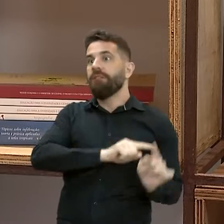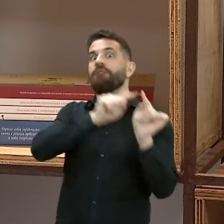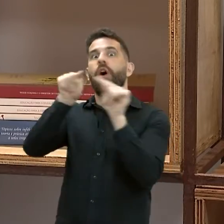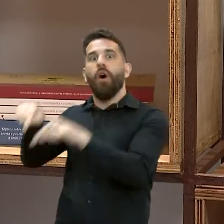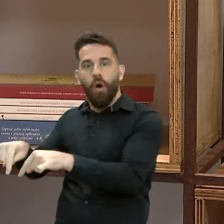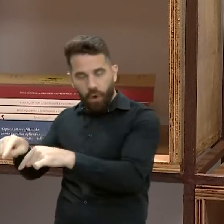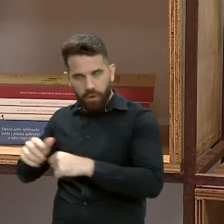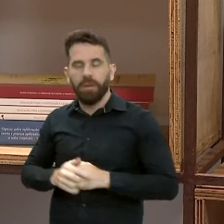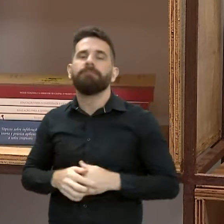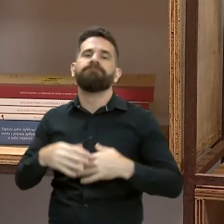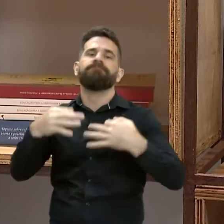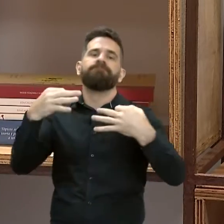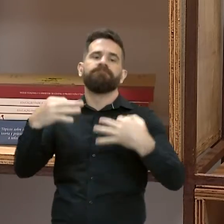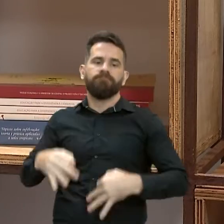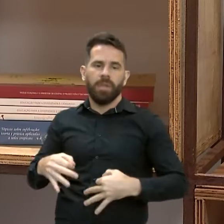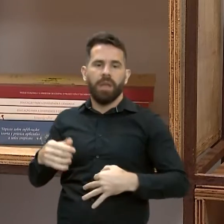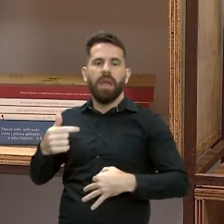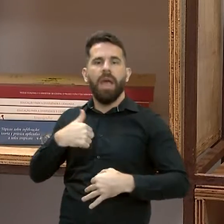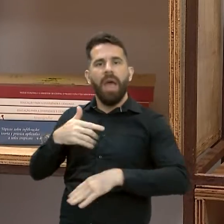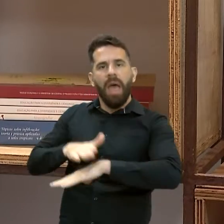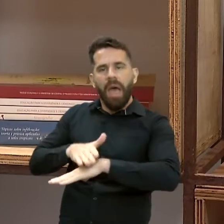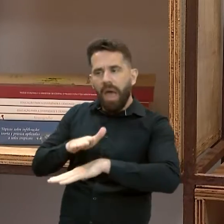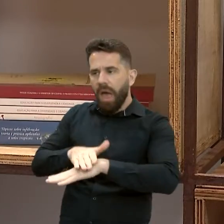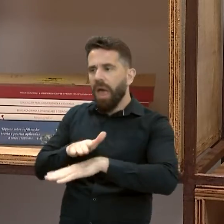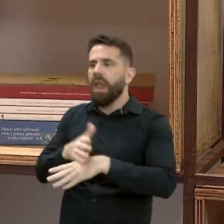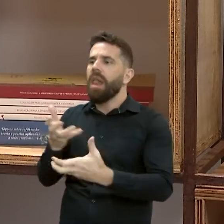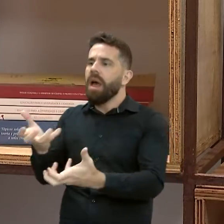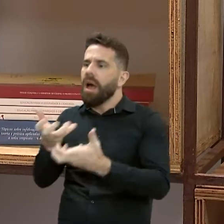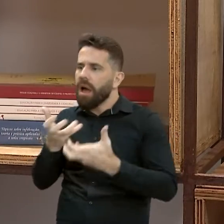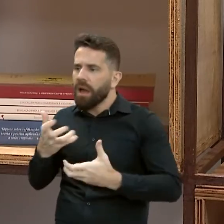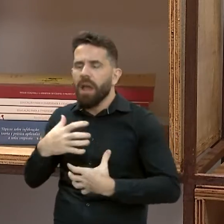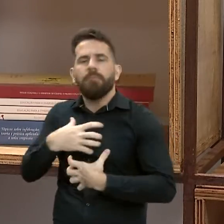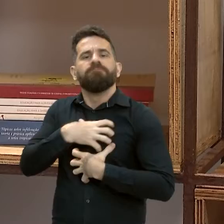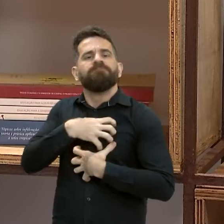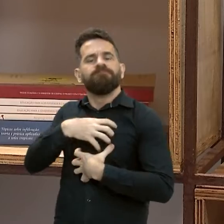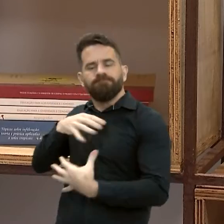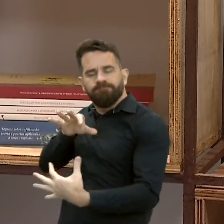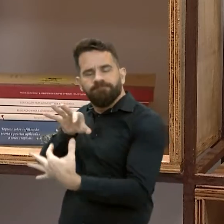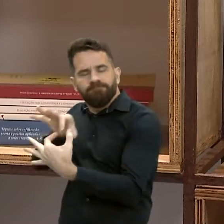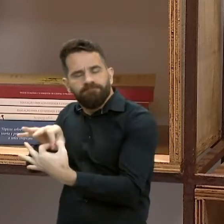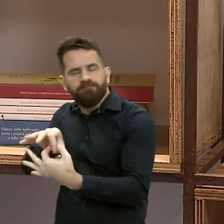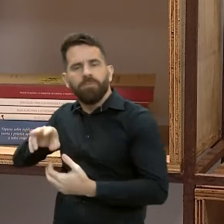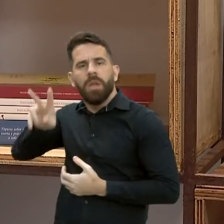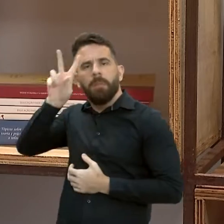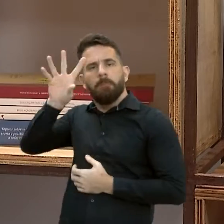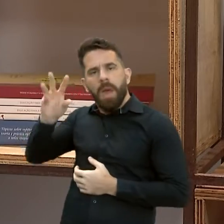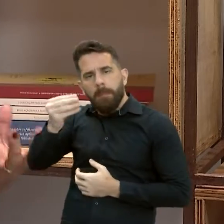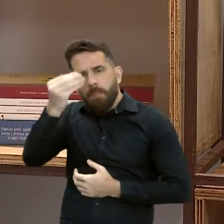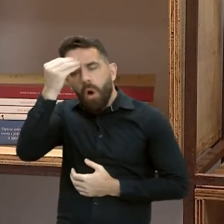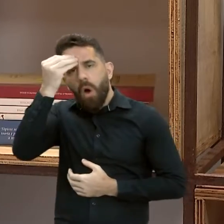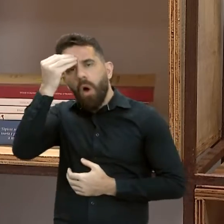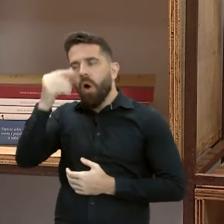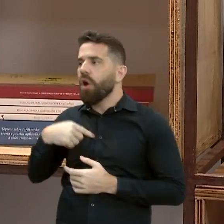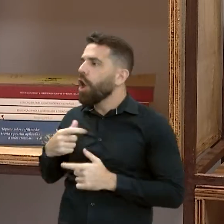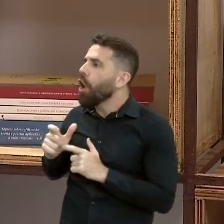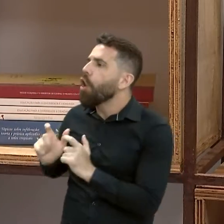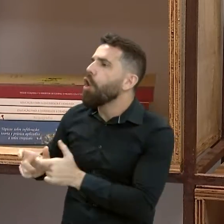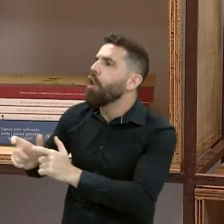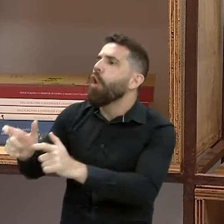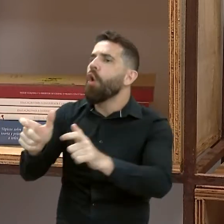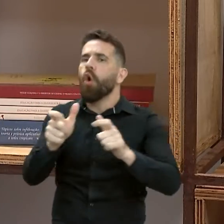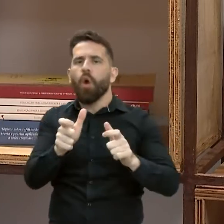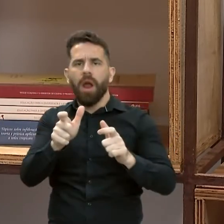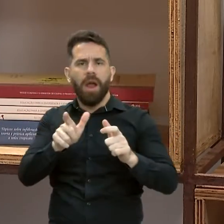busca Aninha. Ela vai atrás de Aninha, então ela busca pelo recurso da memória, pelos seus lugares de memória, lembrando